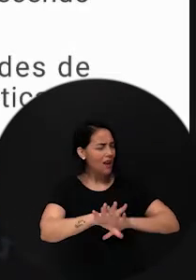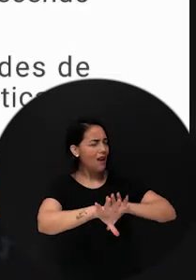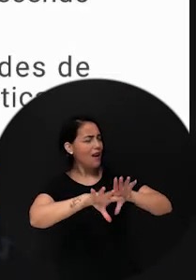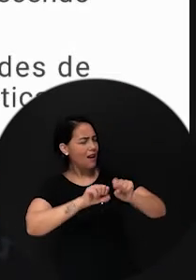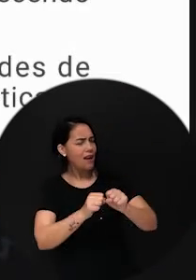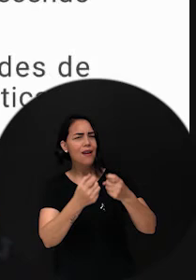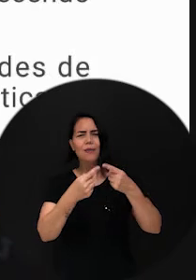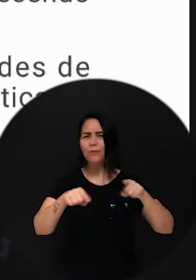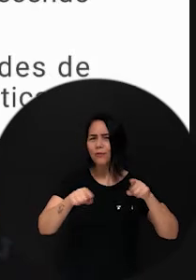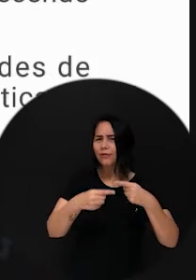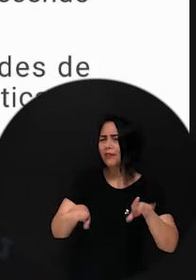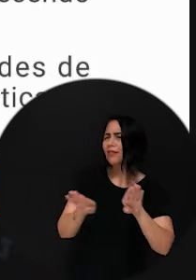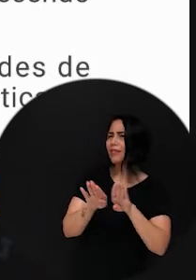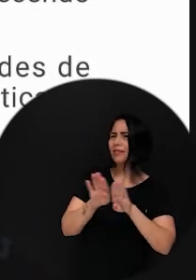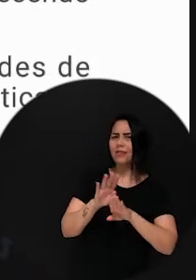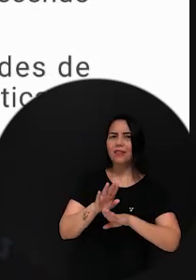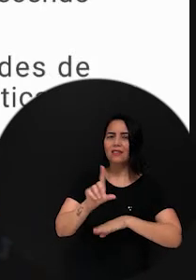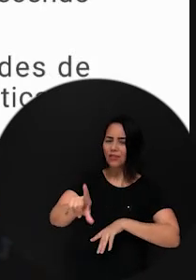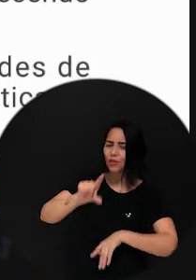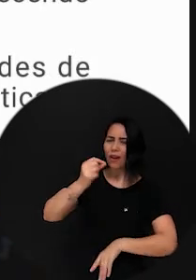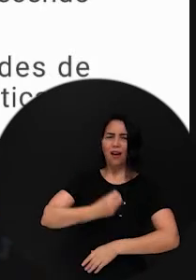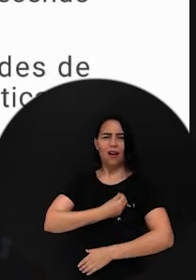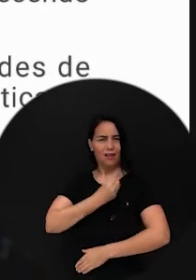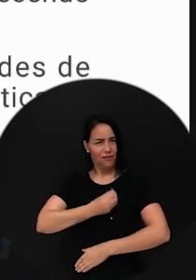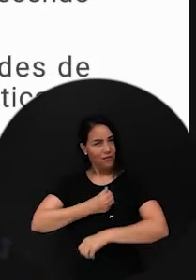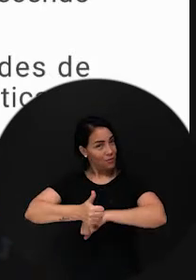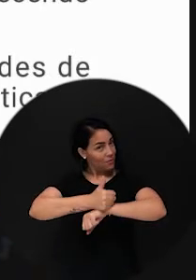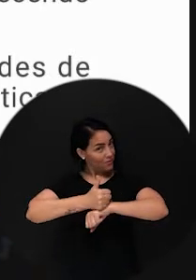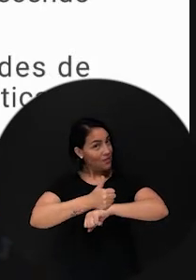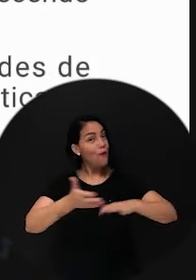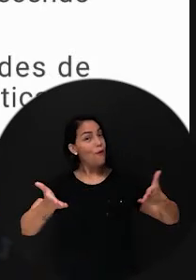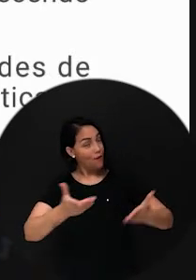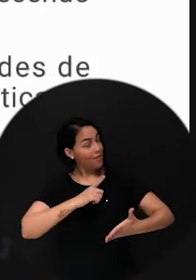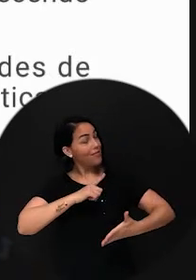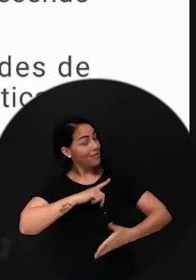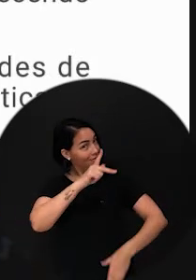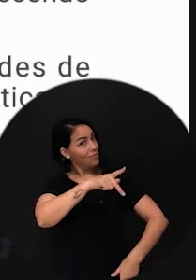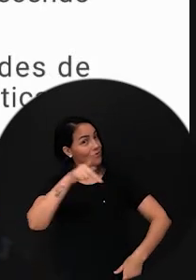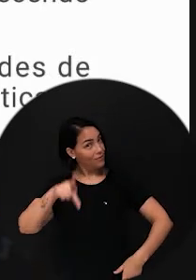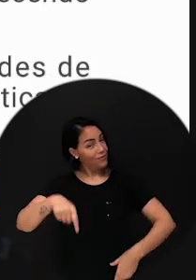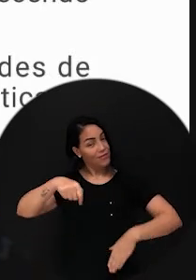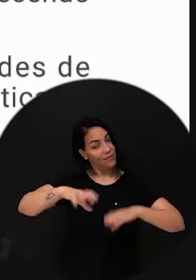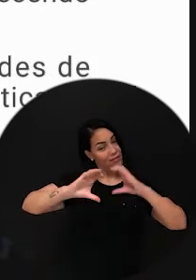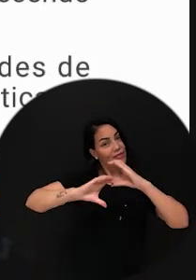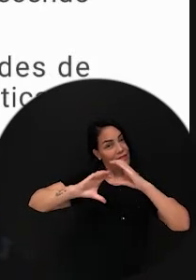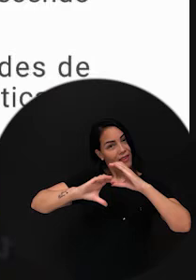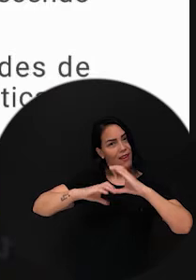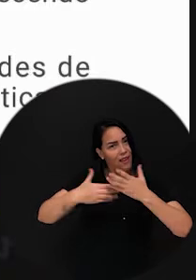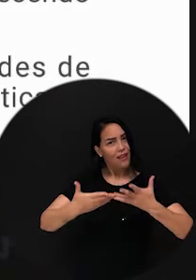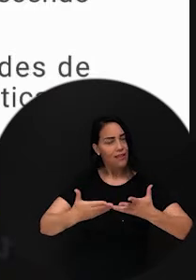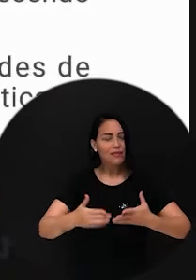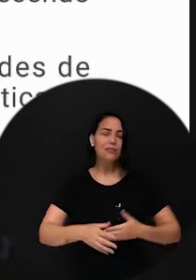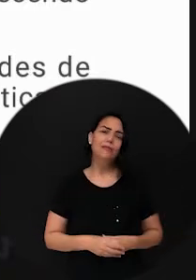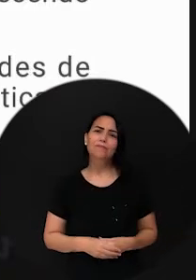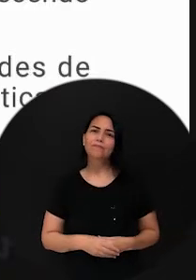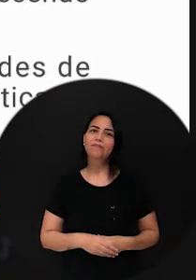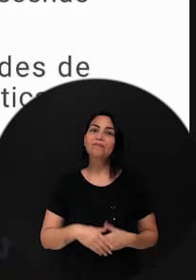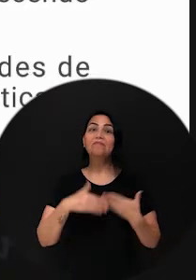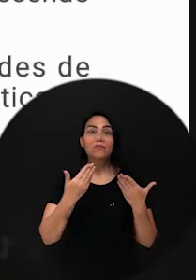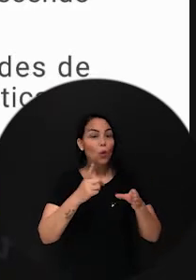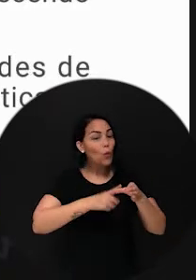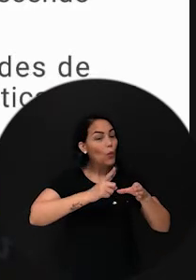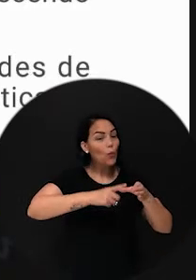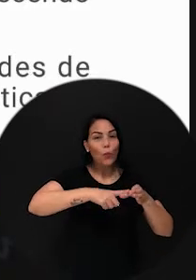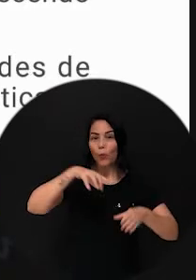tornaram e optaram pela vida profissional. Nós temos hoje professores na SCAR e em outras cidades